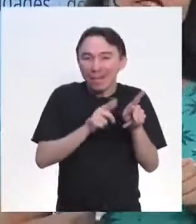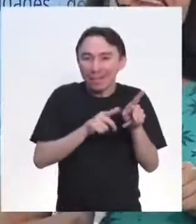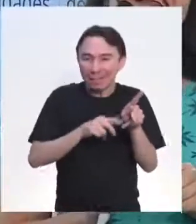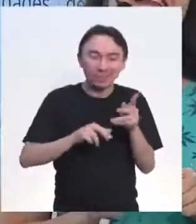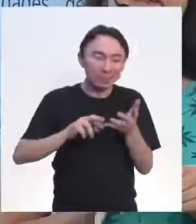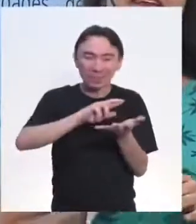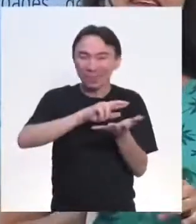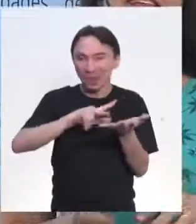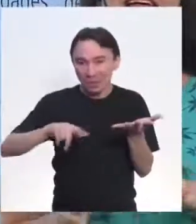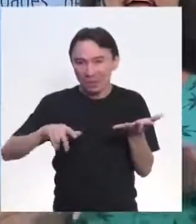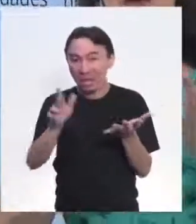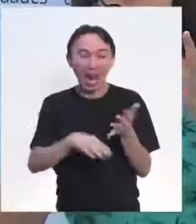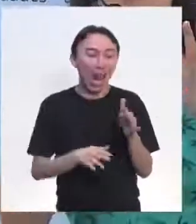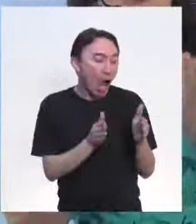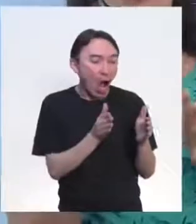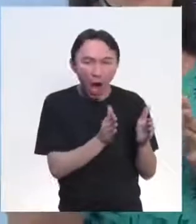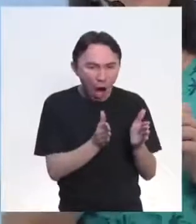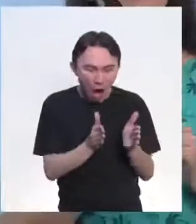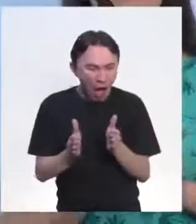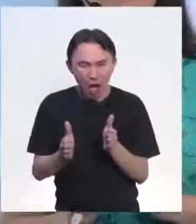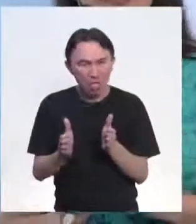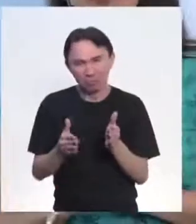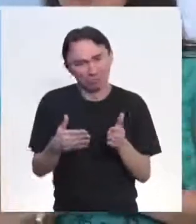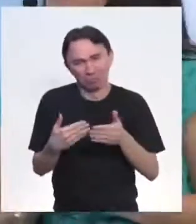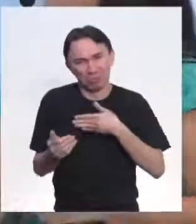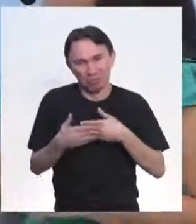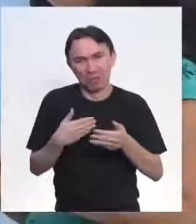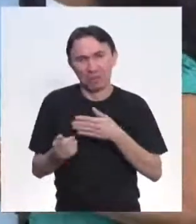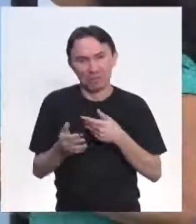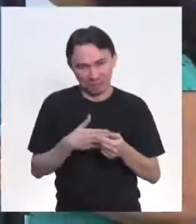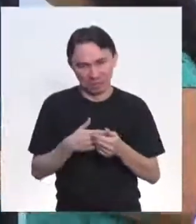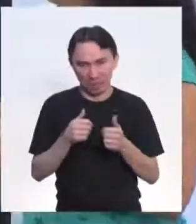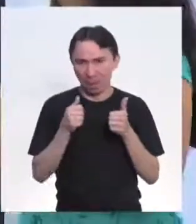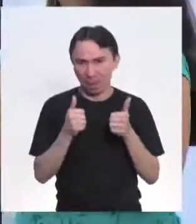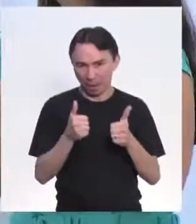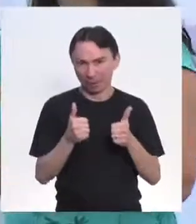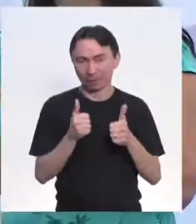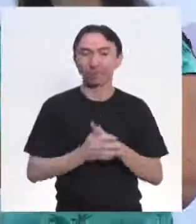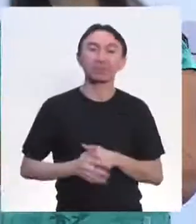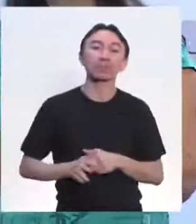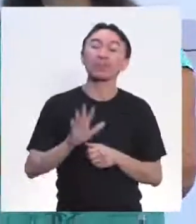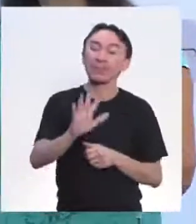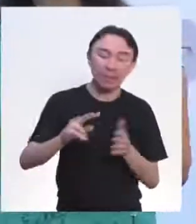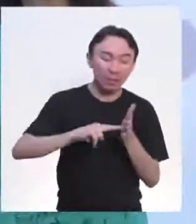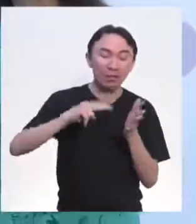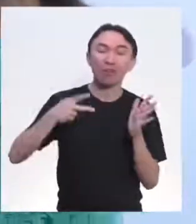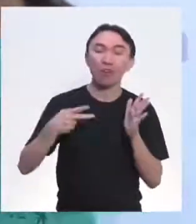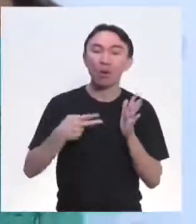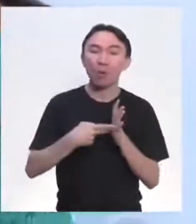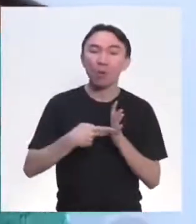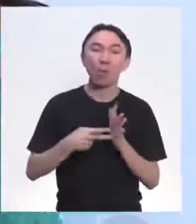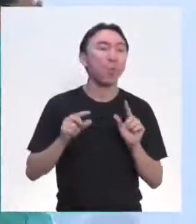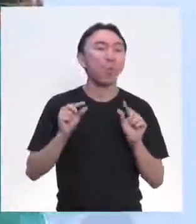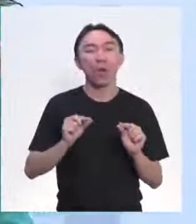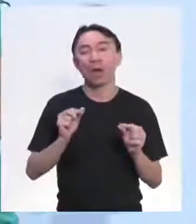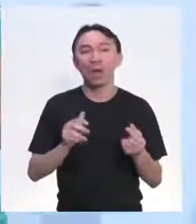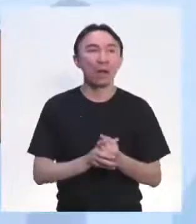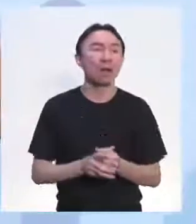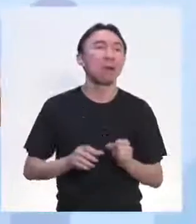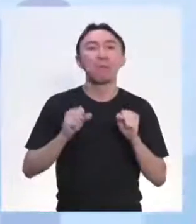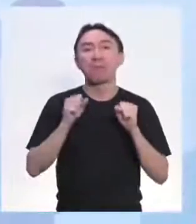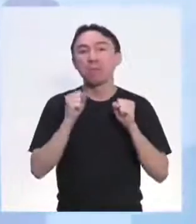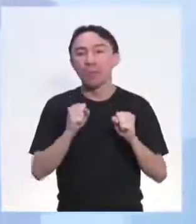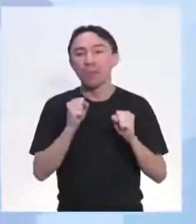é considerada, mas sim o tipo do elemento. Muito bem. Isso significa o seguinte, que eu posso ter um